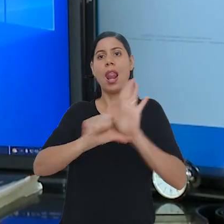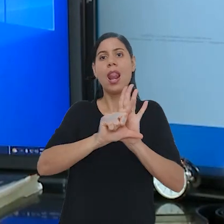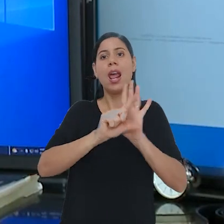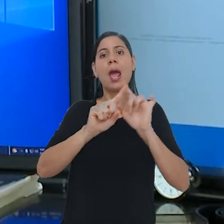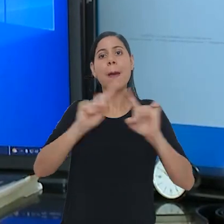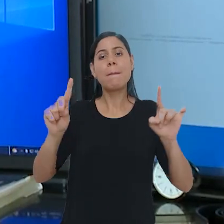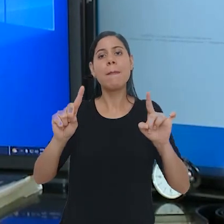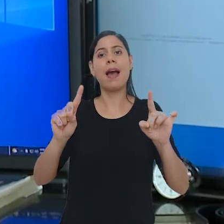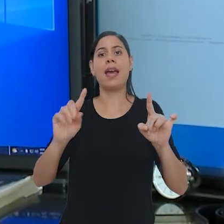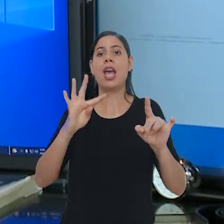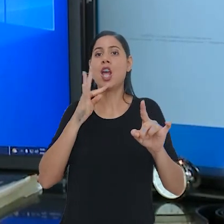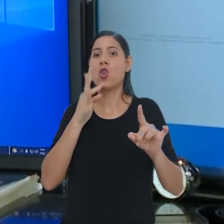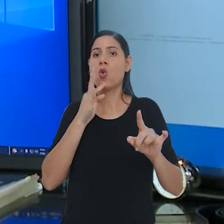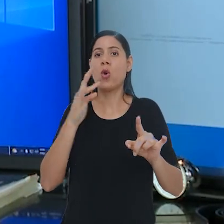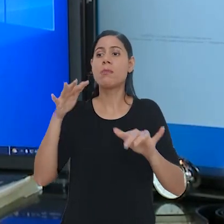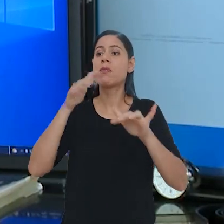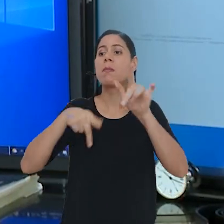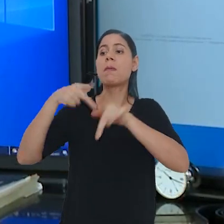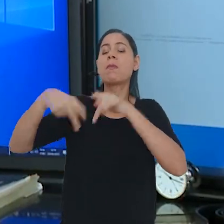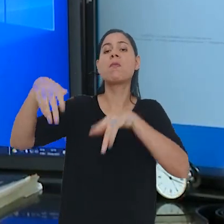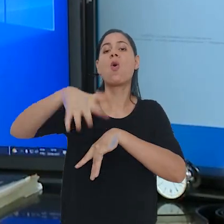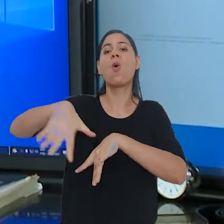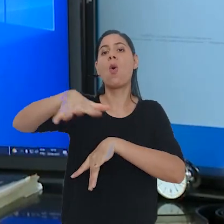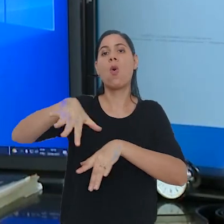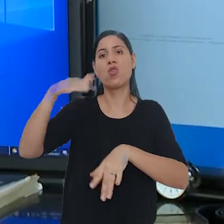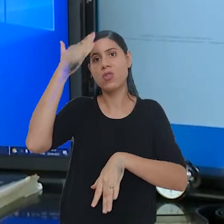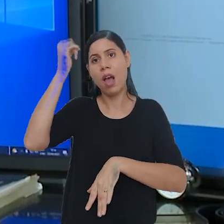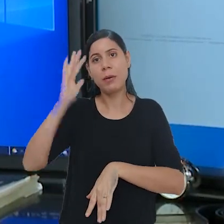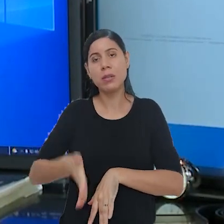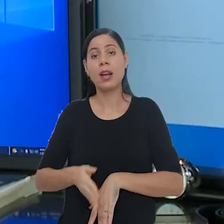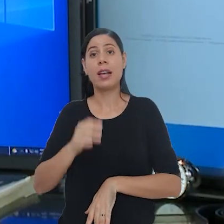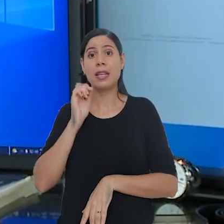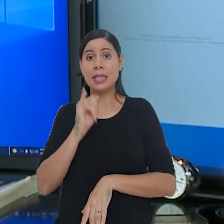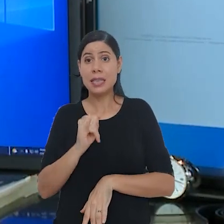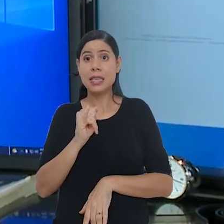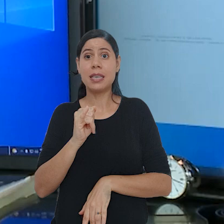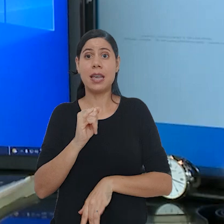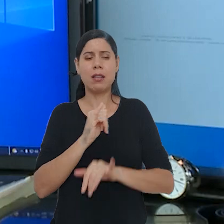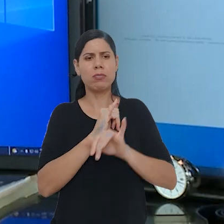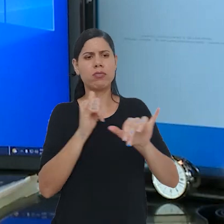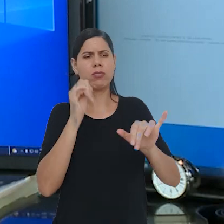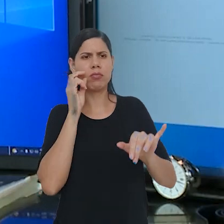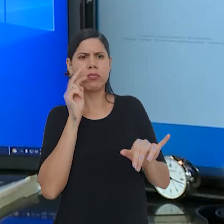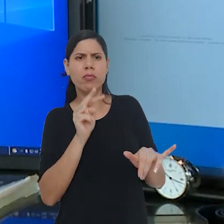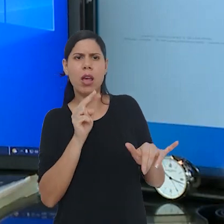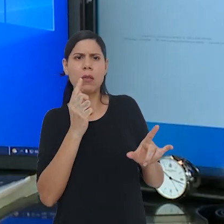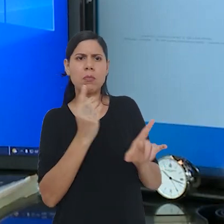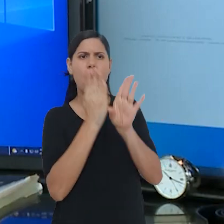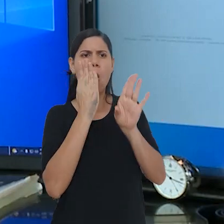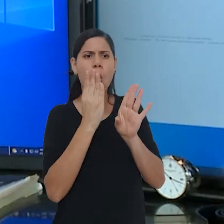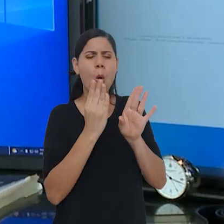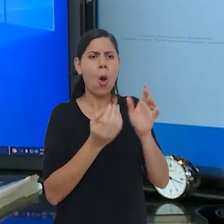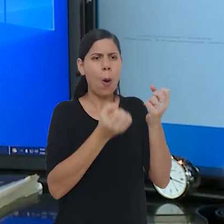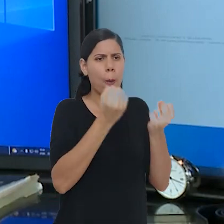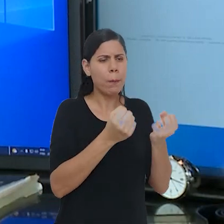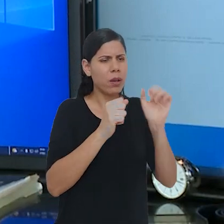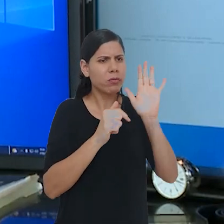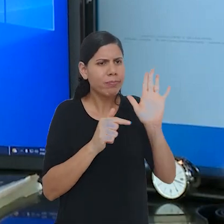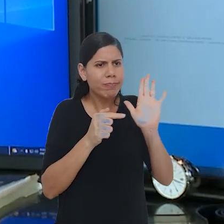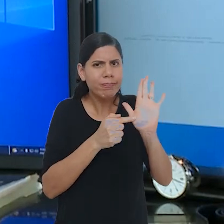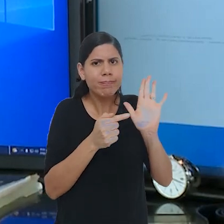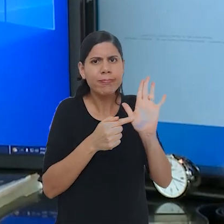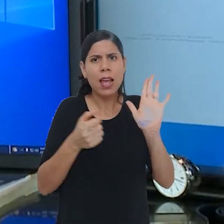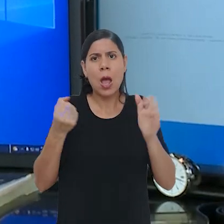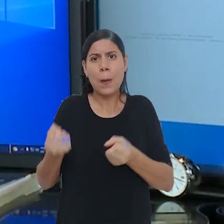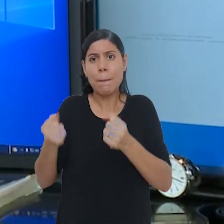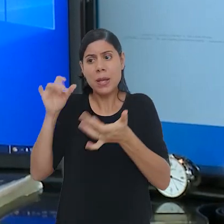são não só previstas em lei, mas também de conhecimento público e notório. Quando o Inmetro lauda a diferença entre peso real e